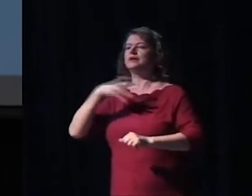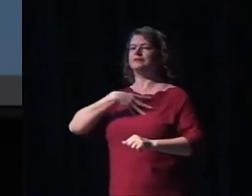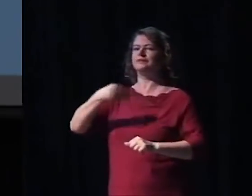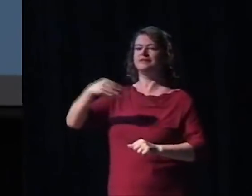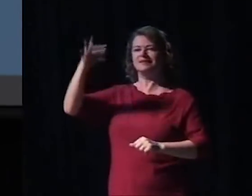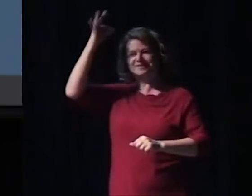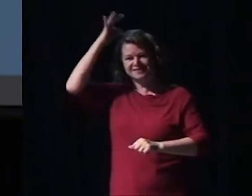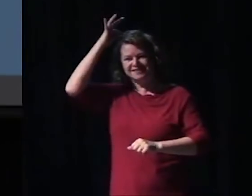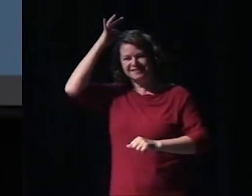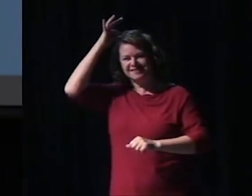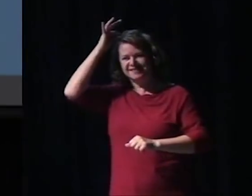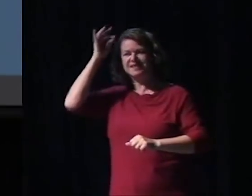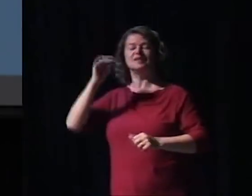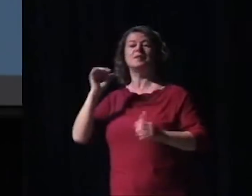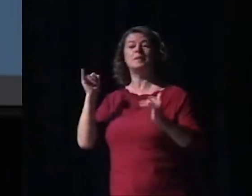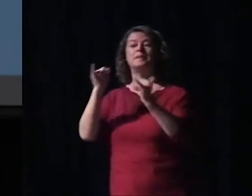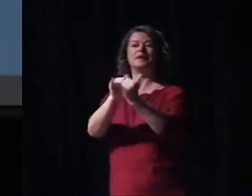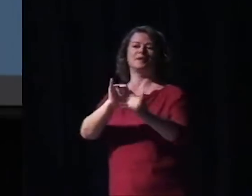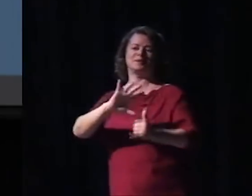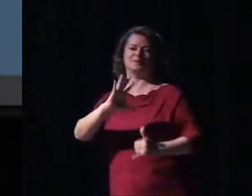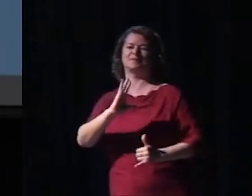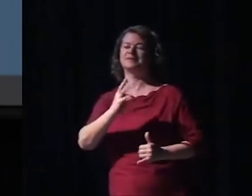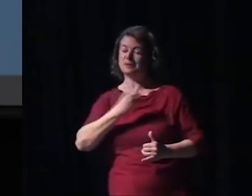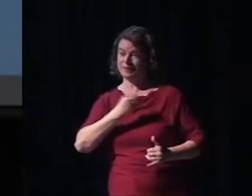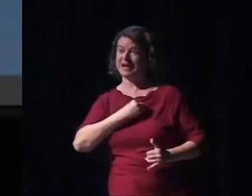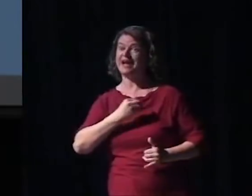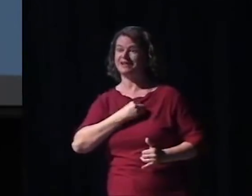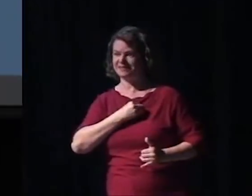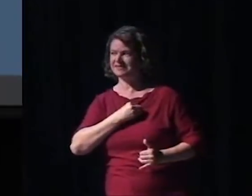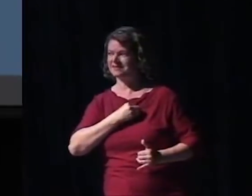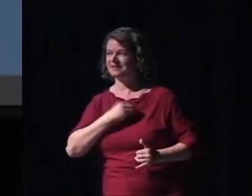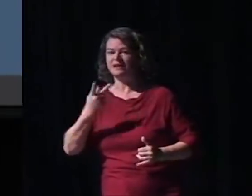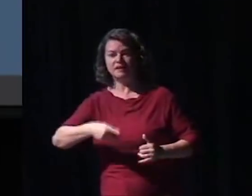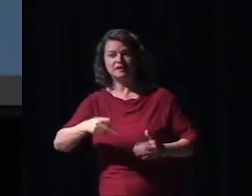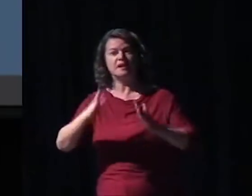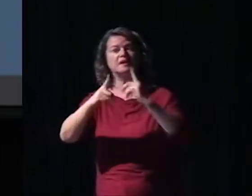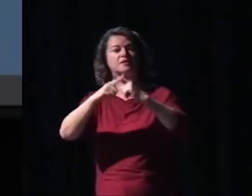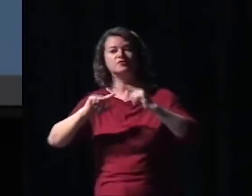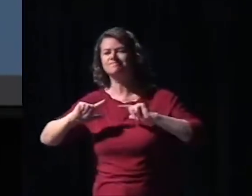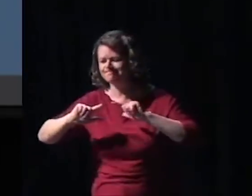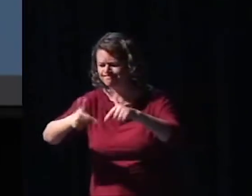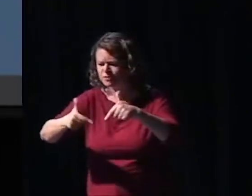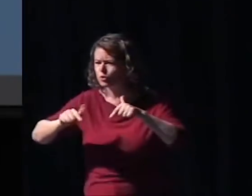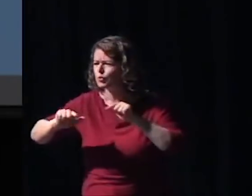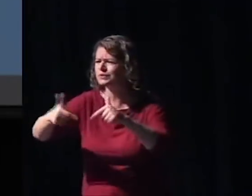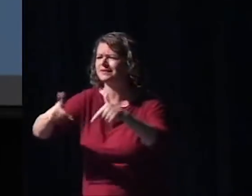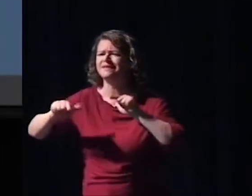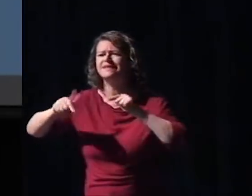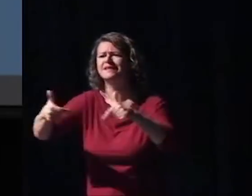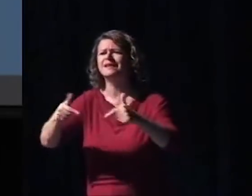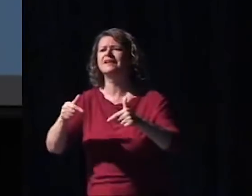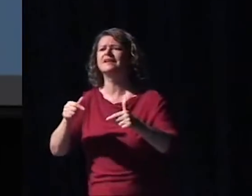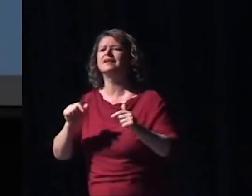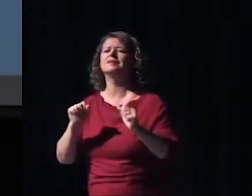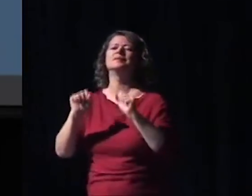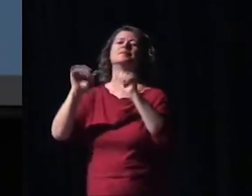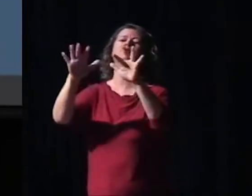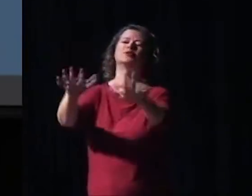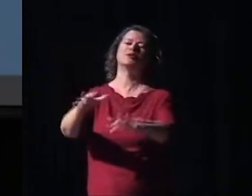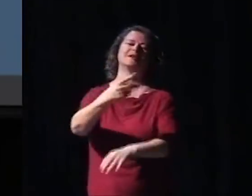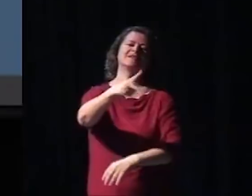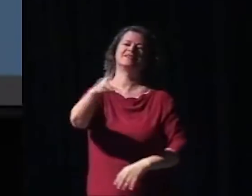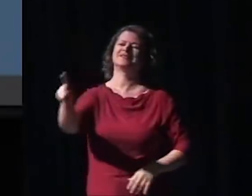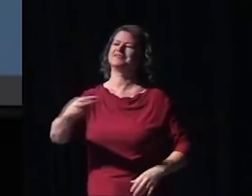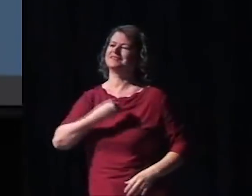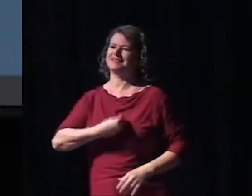pecados. Essa igreja tem trabalhado, querido, para abençoar a sua vida. É tempo de